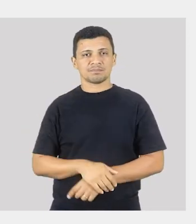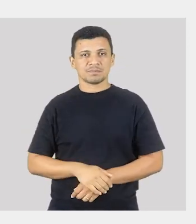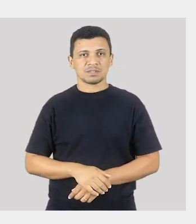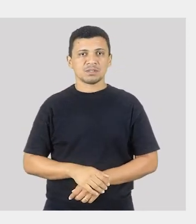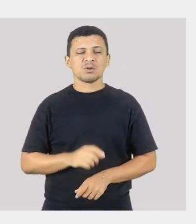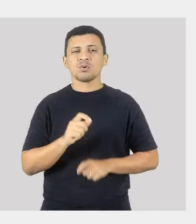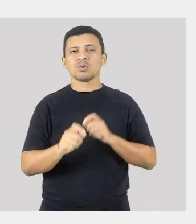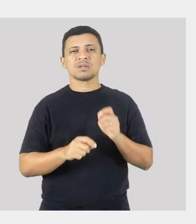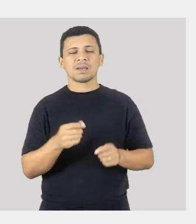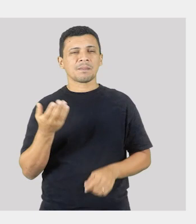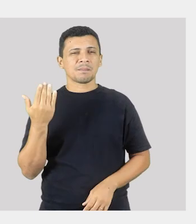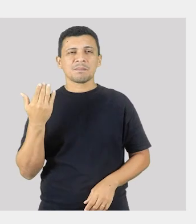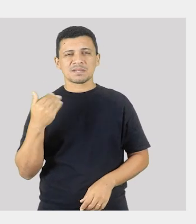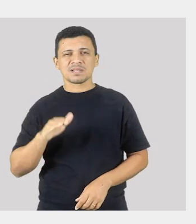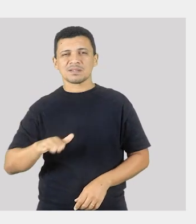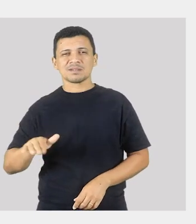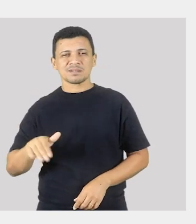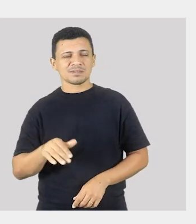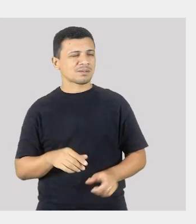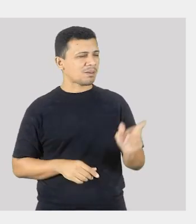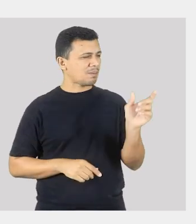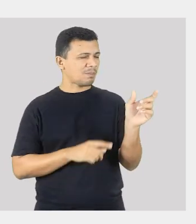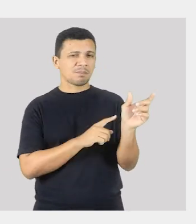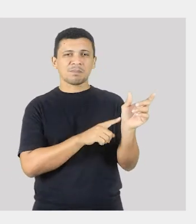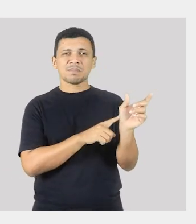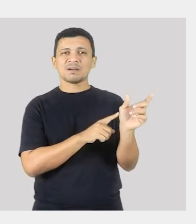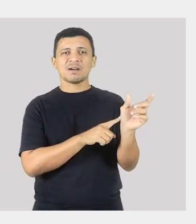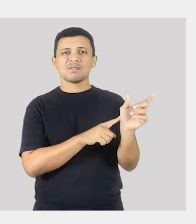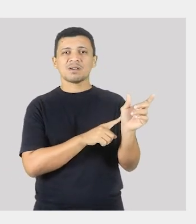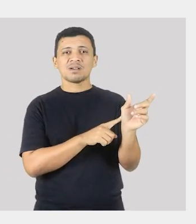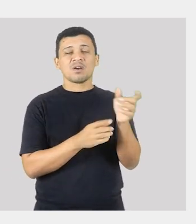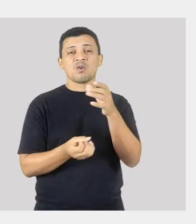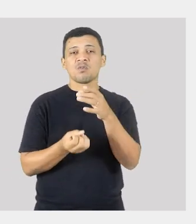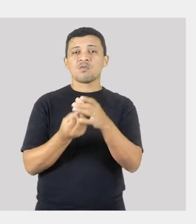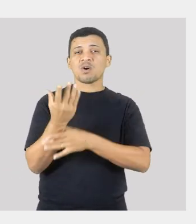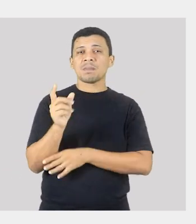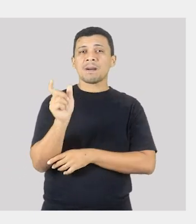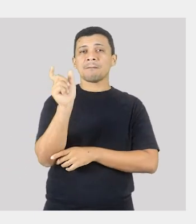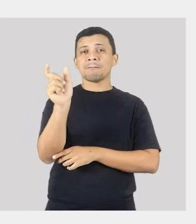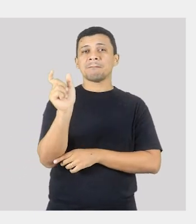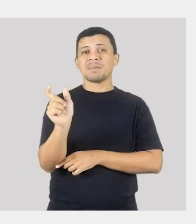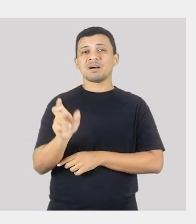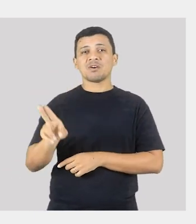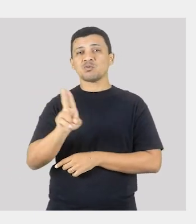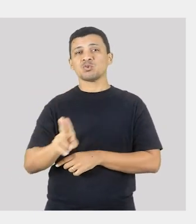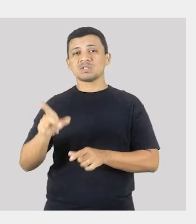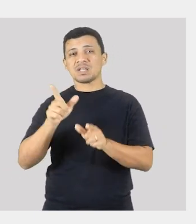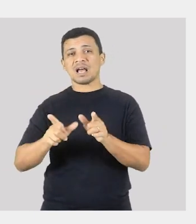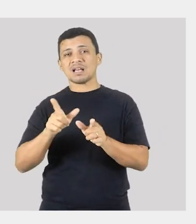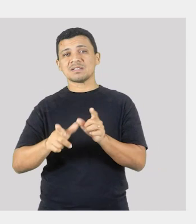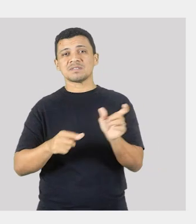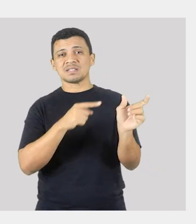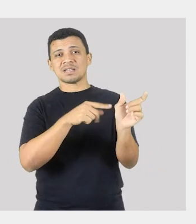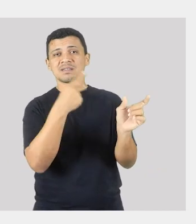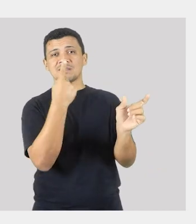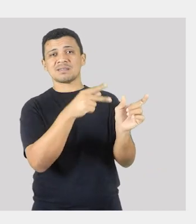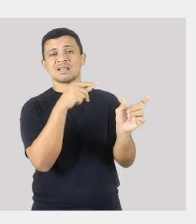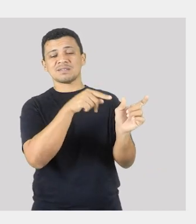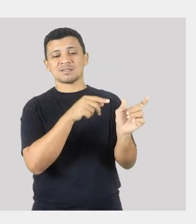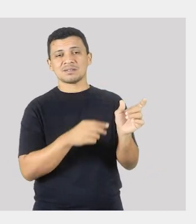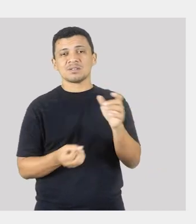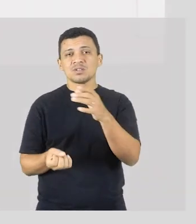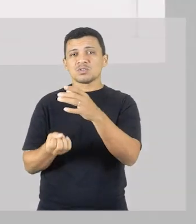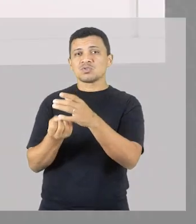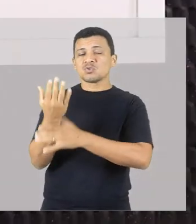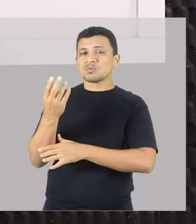As brincadeiras de criança, a gente pega uma palavra, né, e fala, vamos formar palavras com as letras dessa palavra. E a gente começa a formar